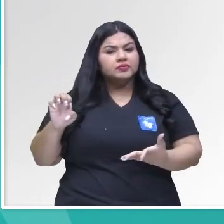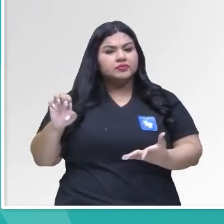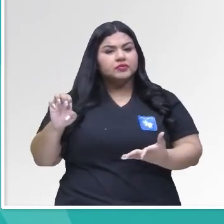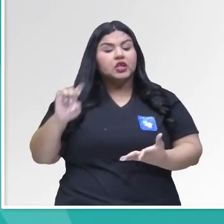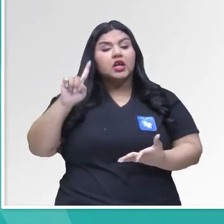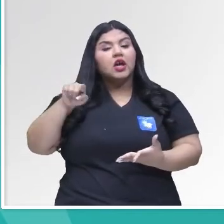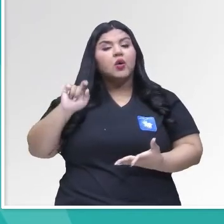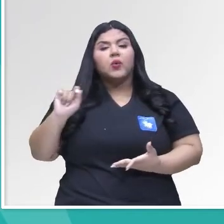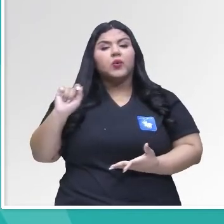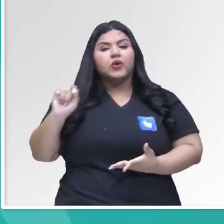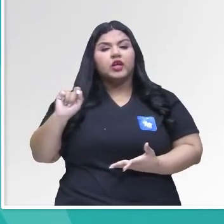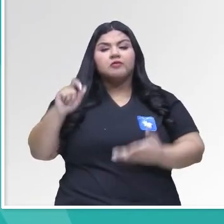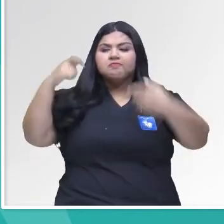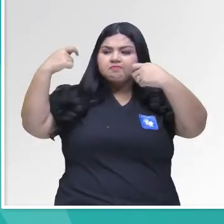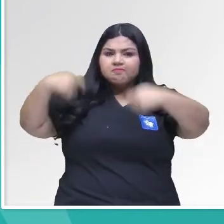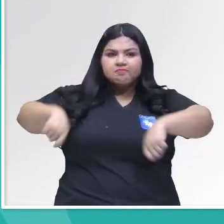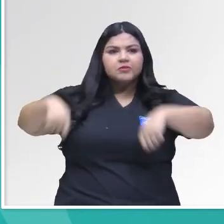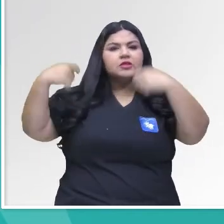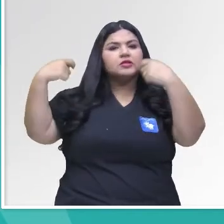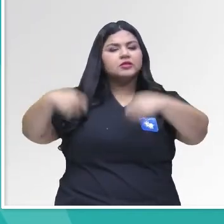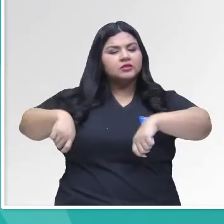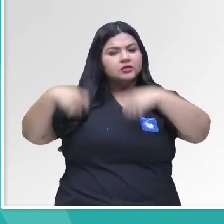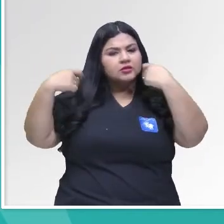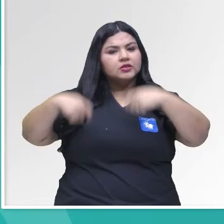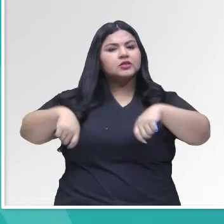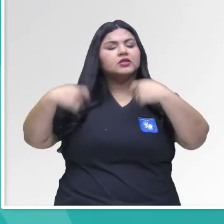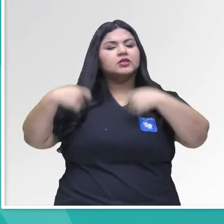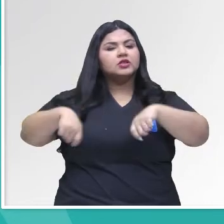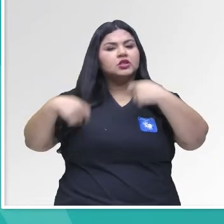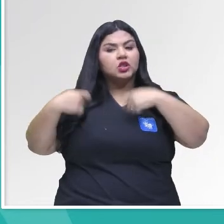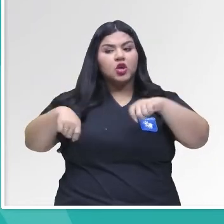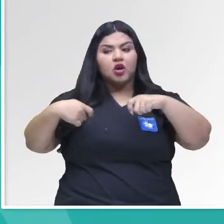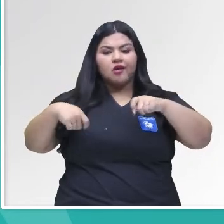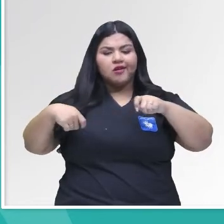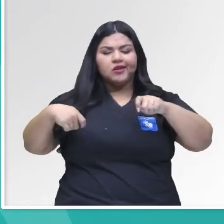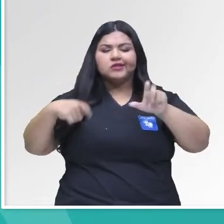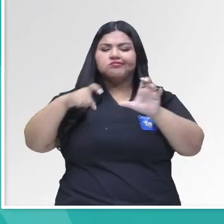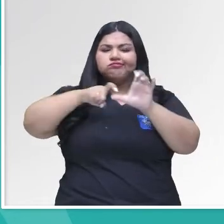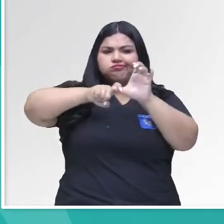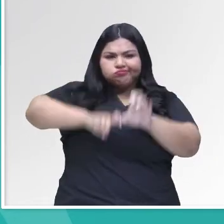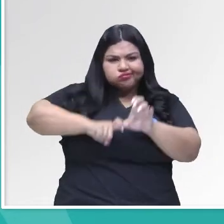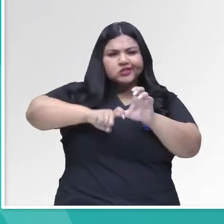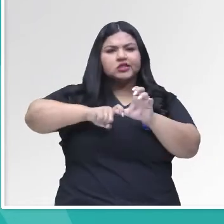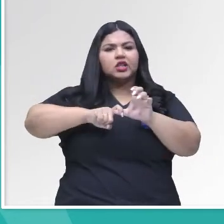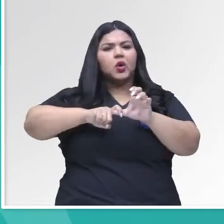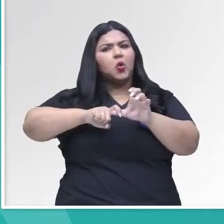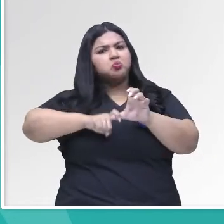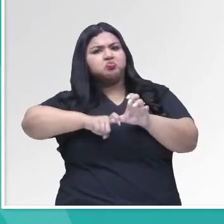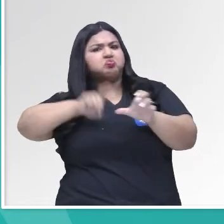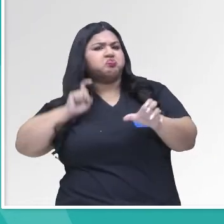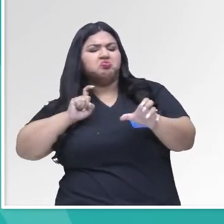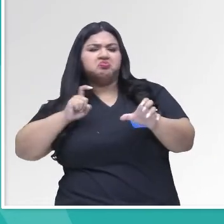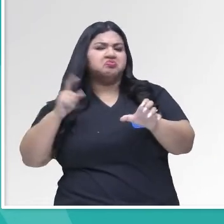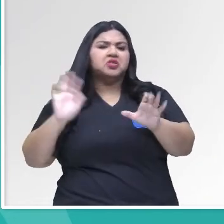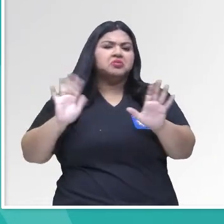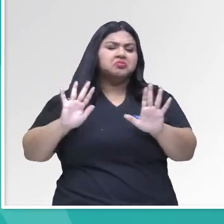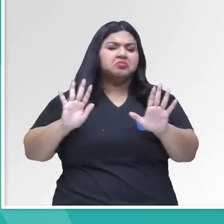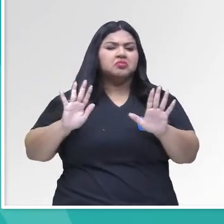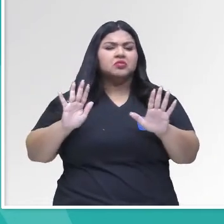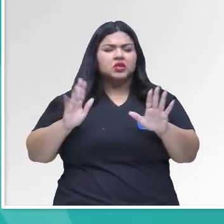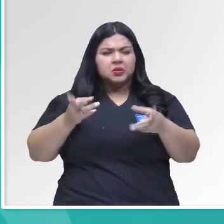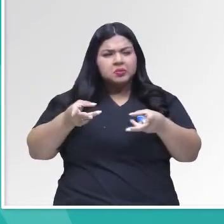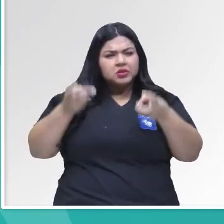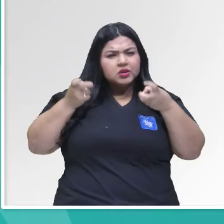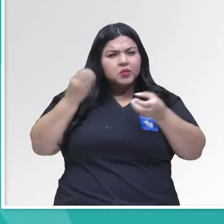Independente é aquilo que necessita do outro, independente, como é que você entende? Percebeu